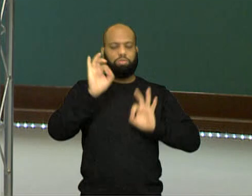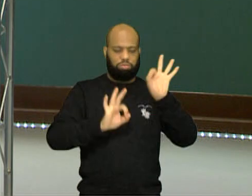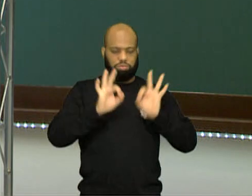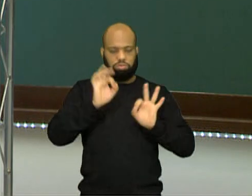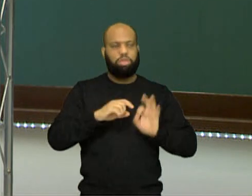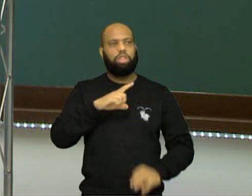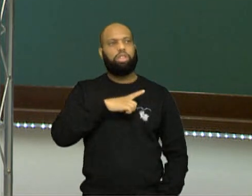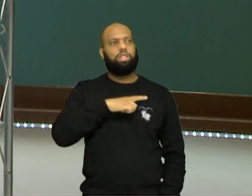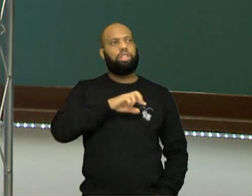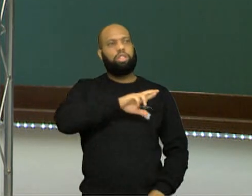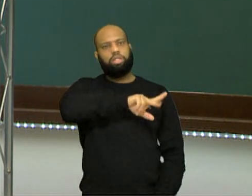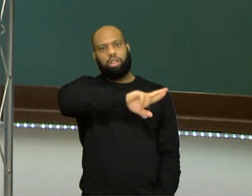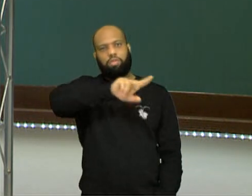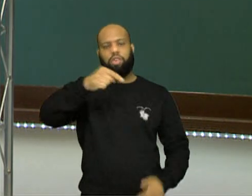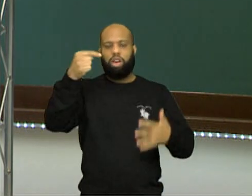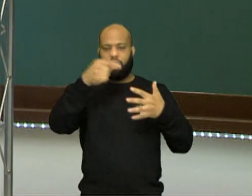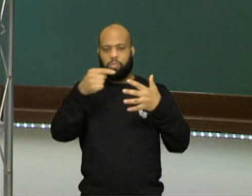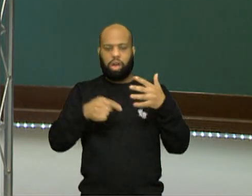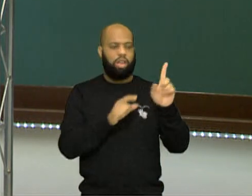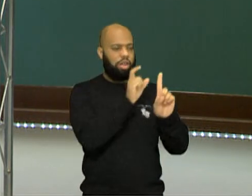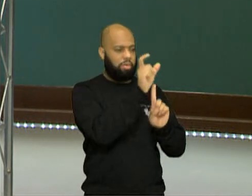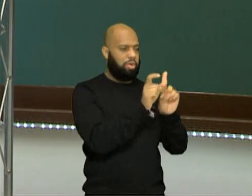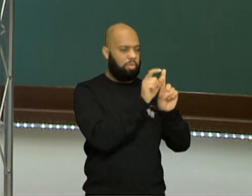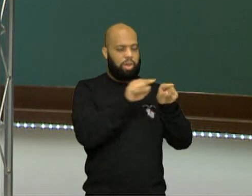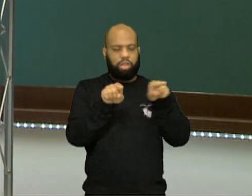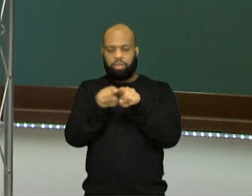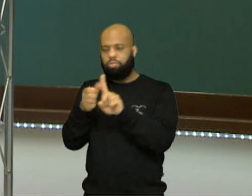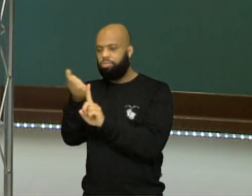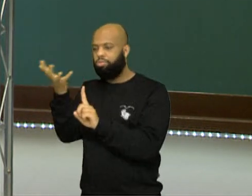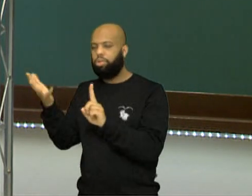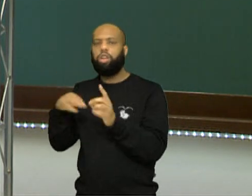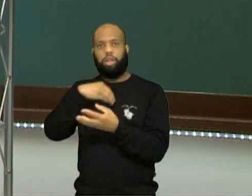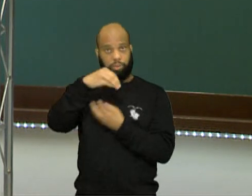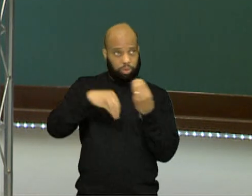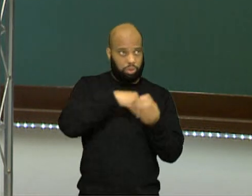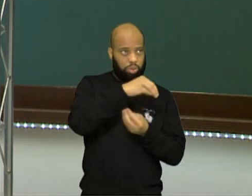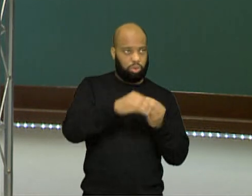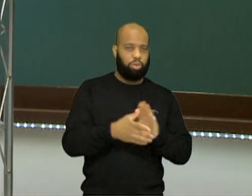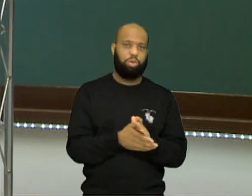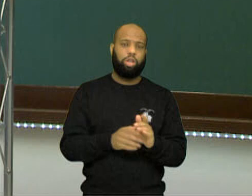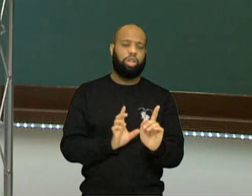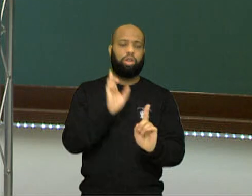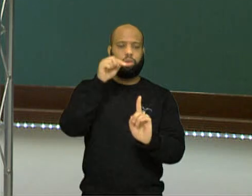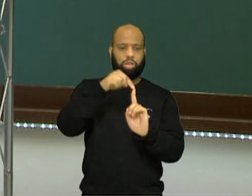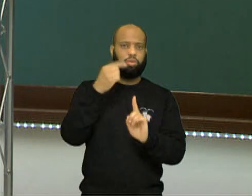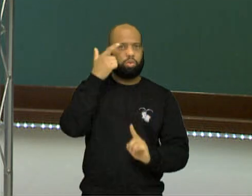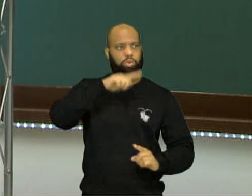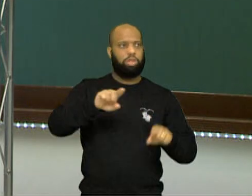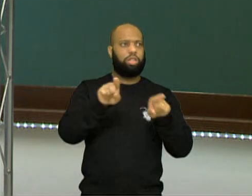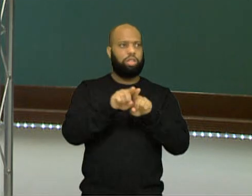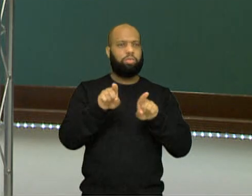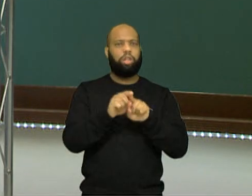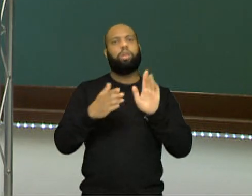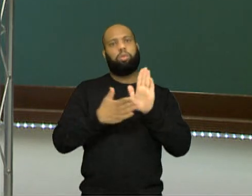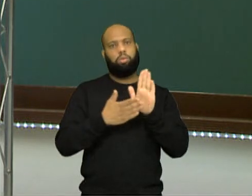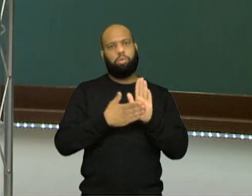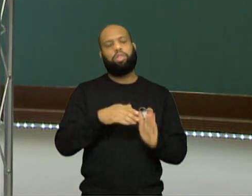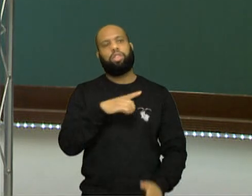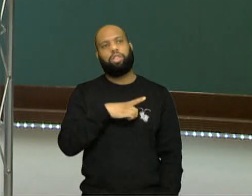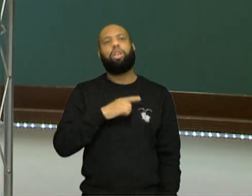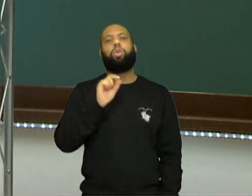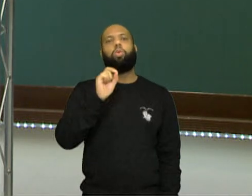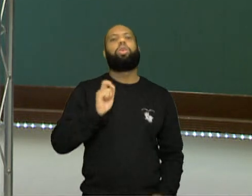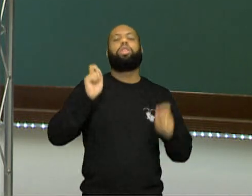bastante elemento verbal e não verbal, e ele chega ao objetivo que ele se propõe, né? Que